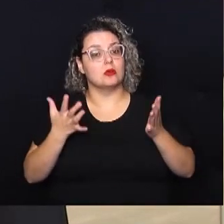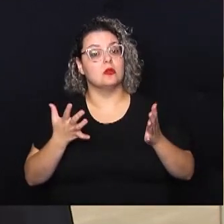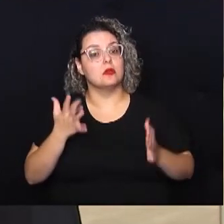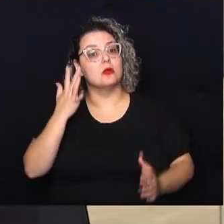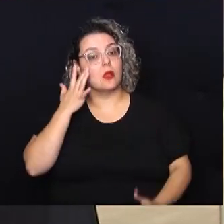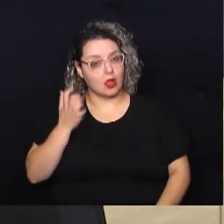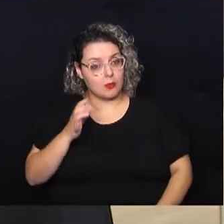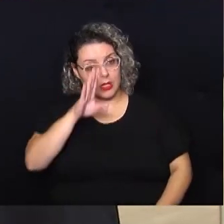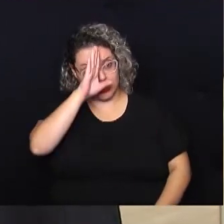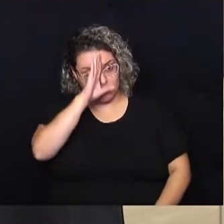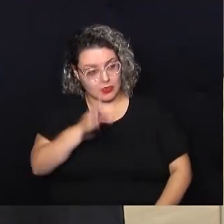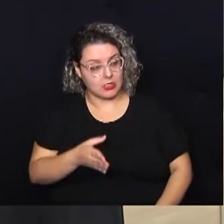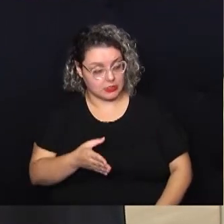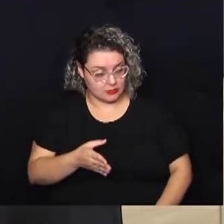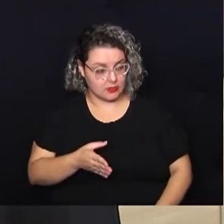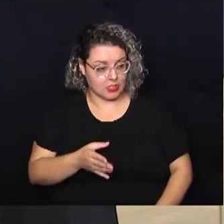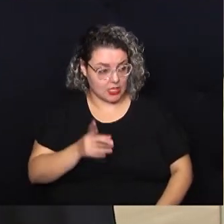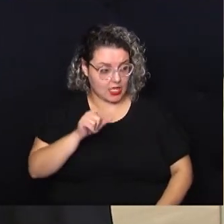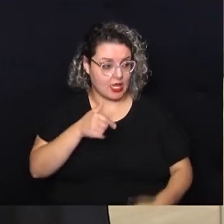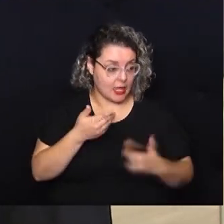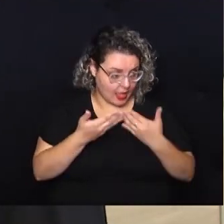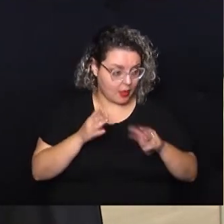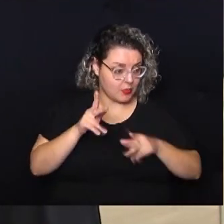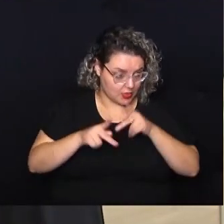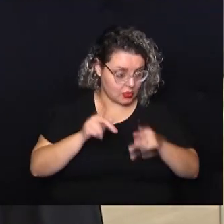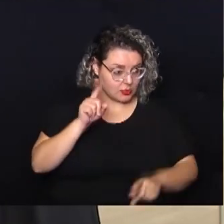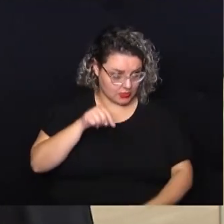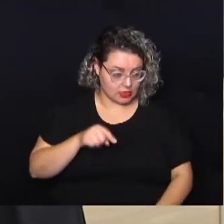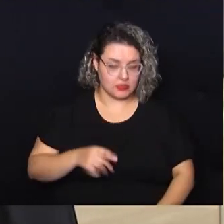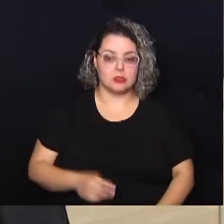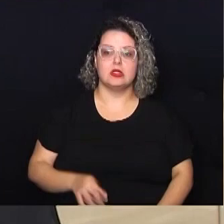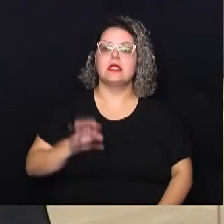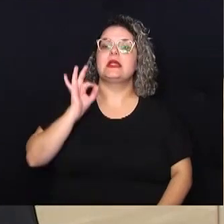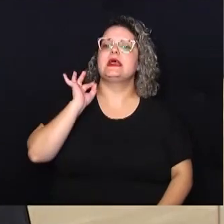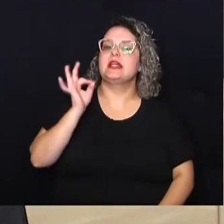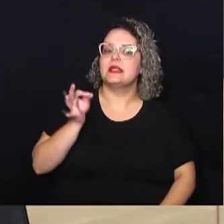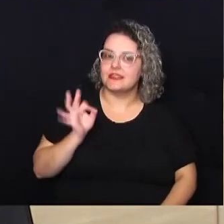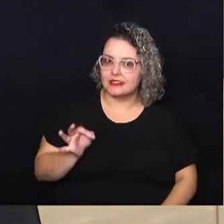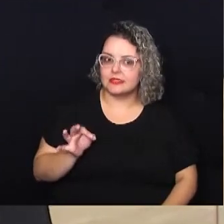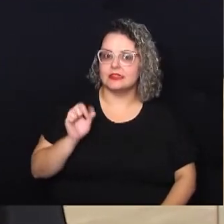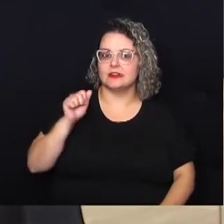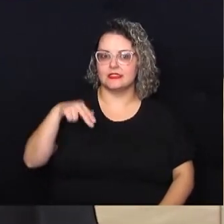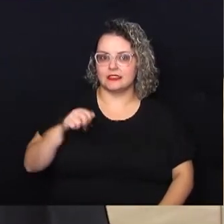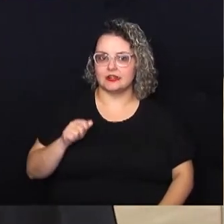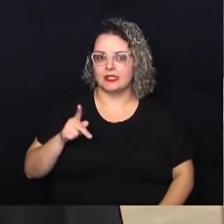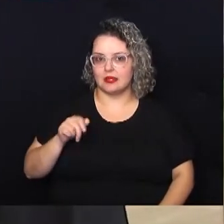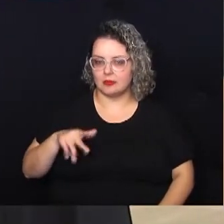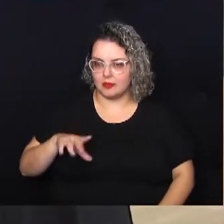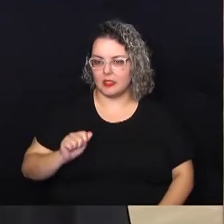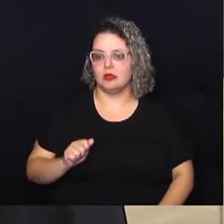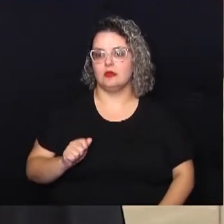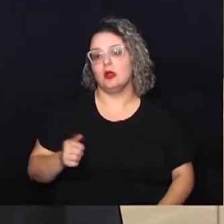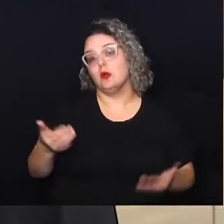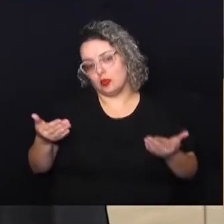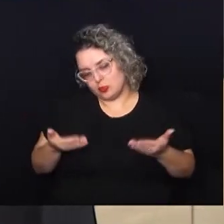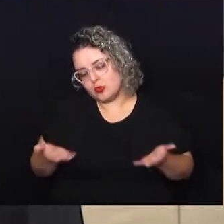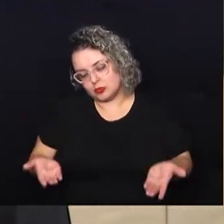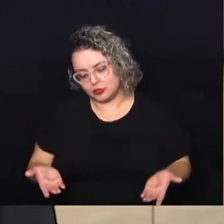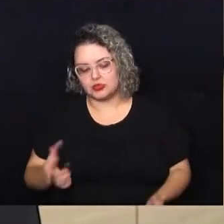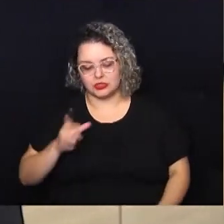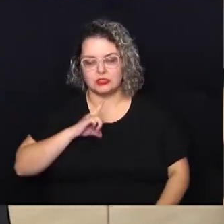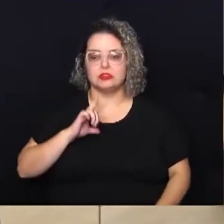amanhã, principalmente, é aberto ao público, não é isso? Exatamente, Ana Paula. Hoje, né, estamos tendo